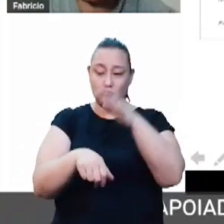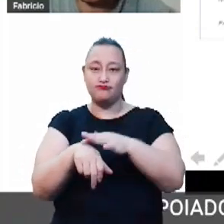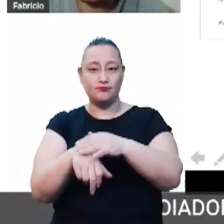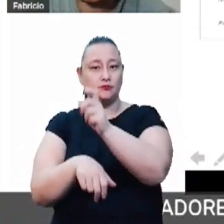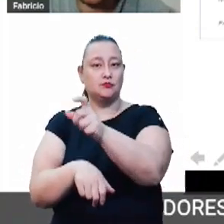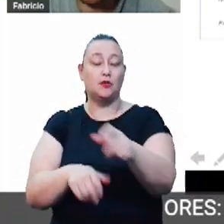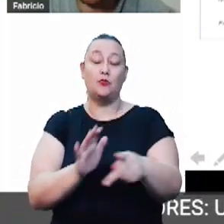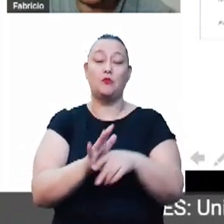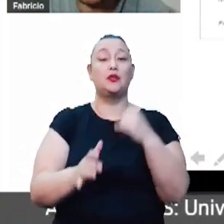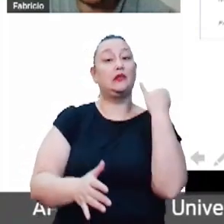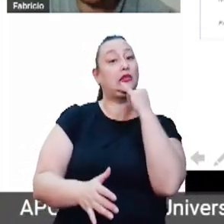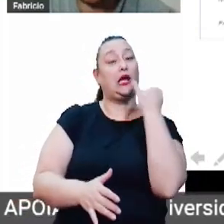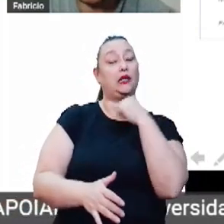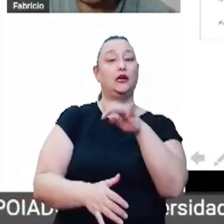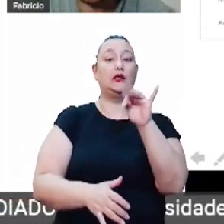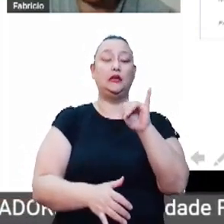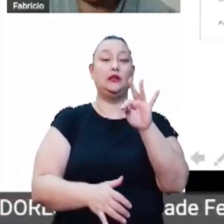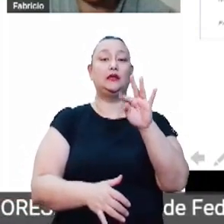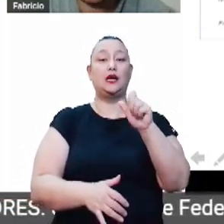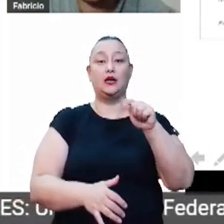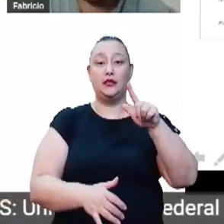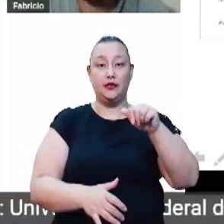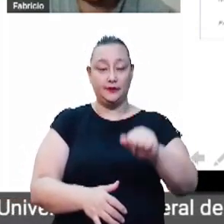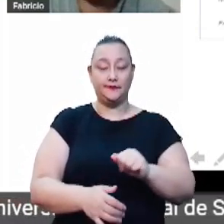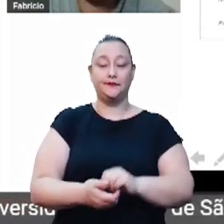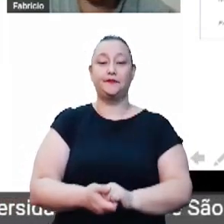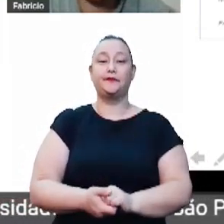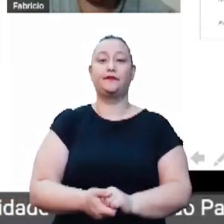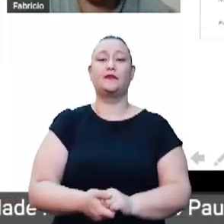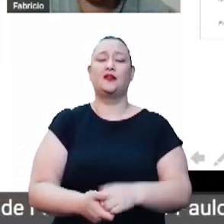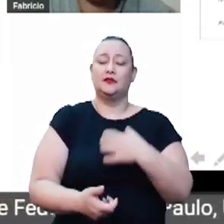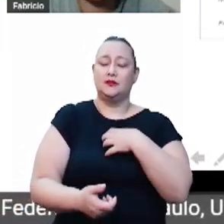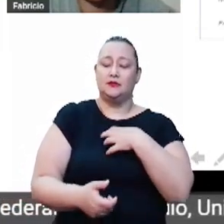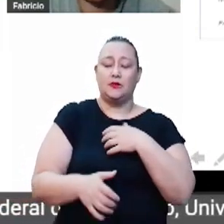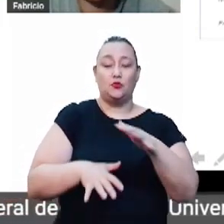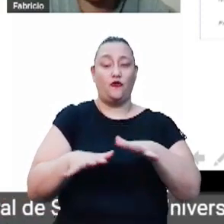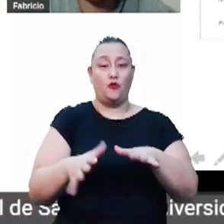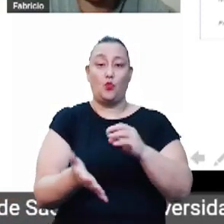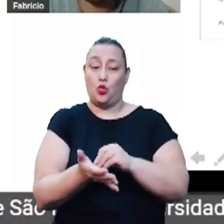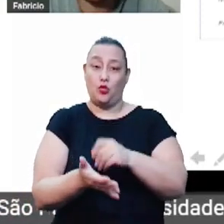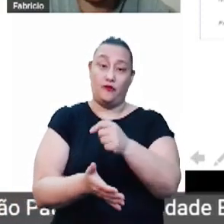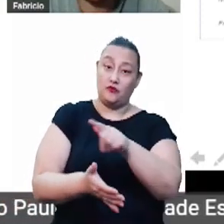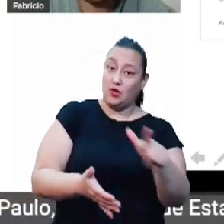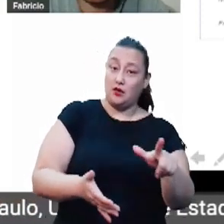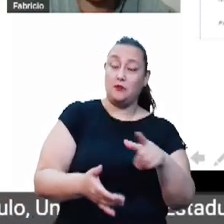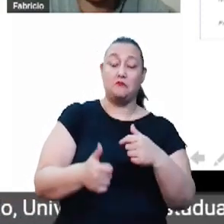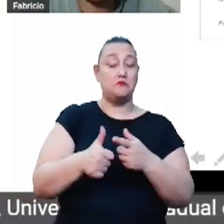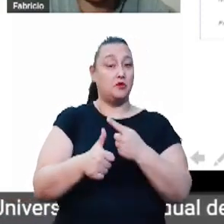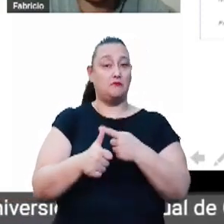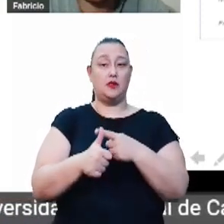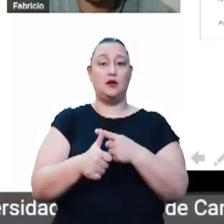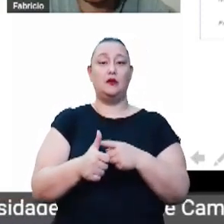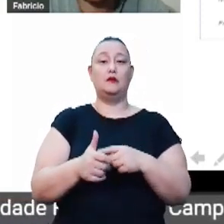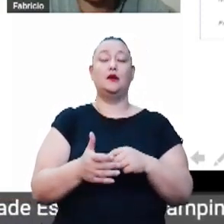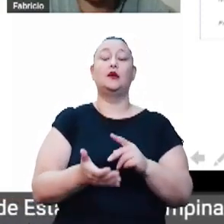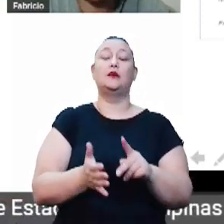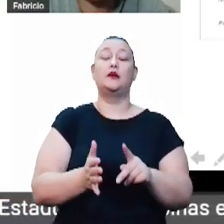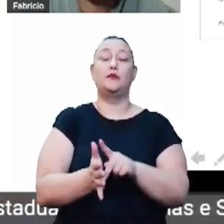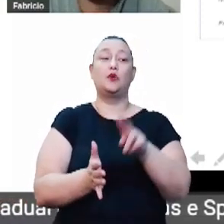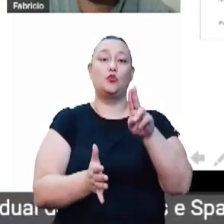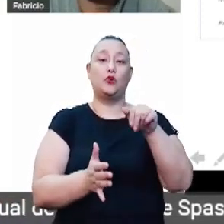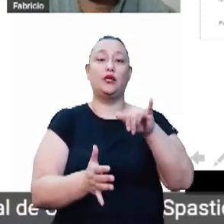pacientes da Itália, tá? O grupo italiano que fez esse estudo. Nos sintomas não motores, o primeiro artigo que a gente teve foi lá do nosso grupo, da